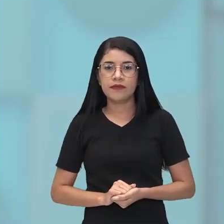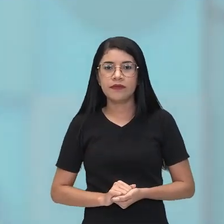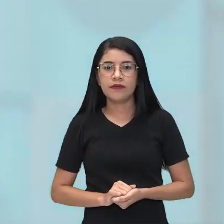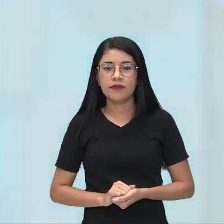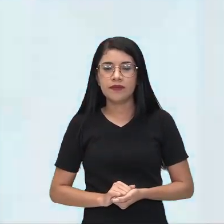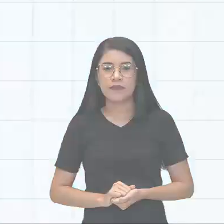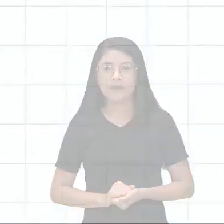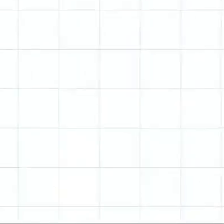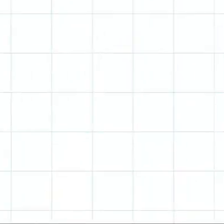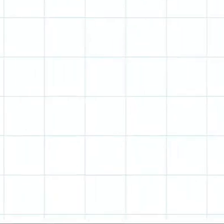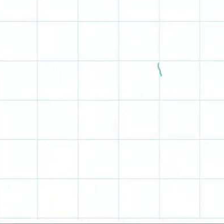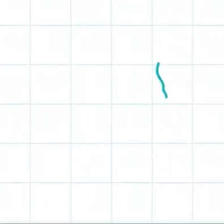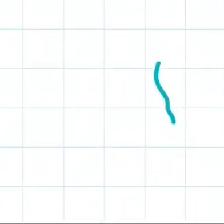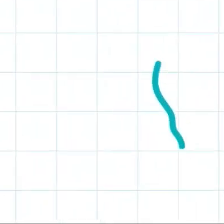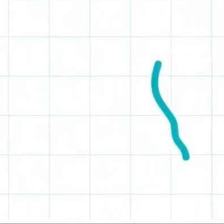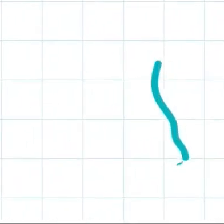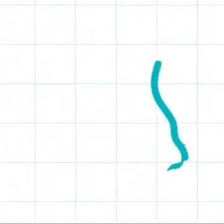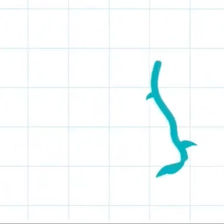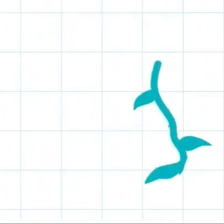módulo.